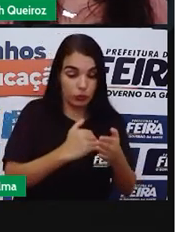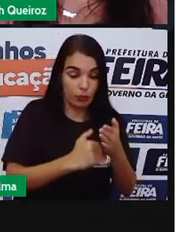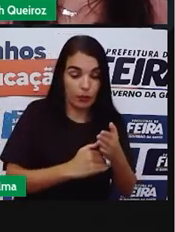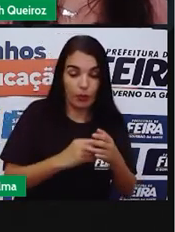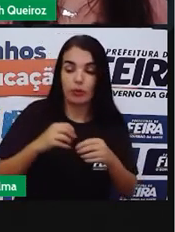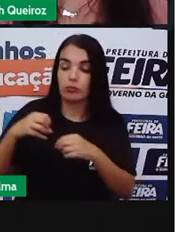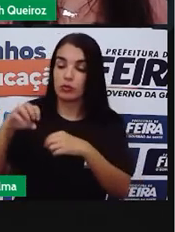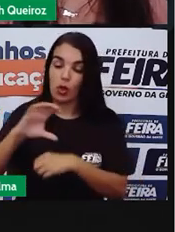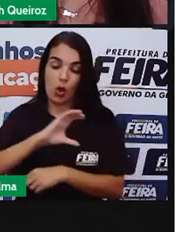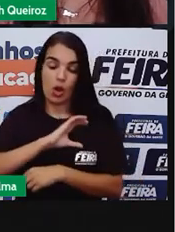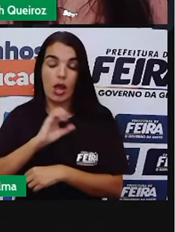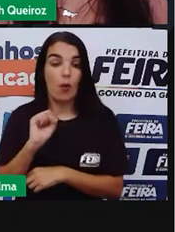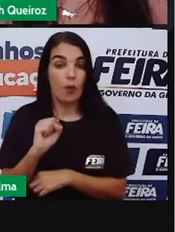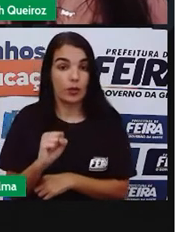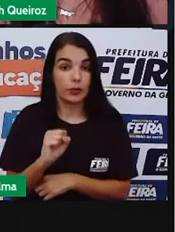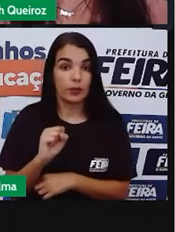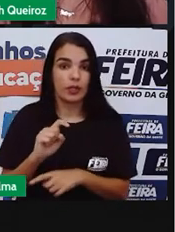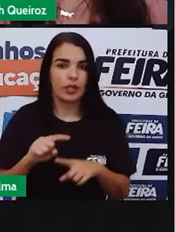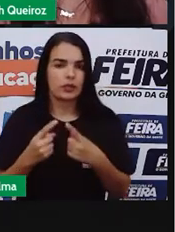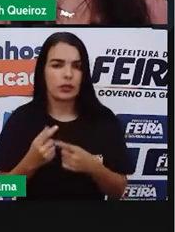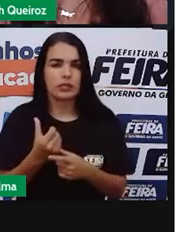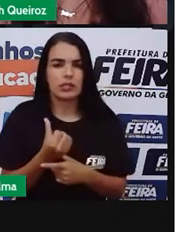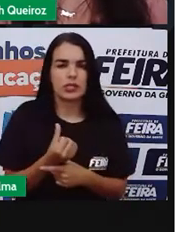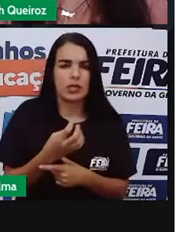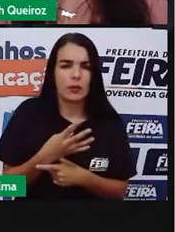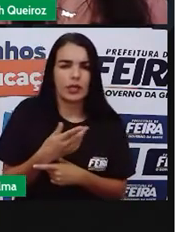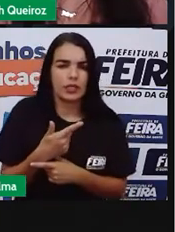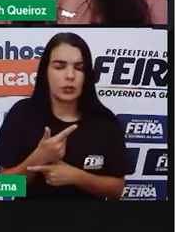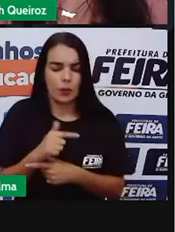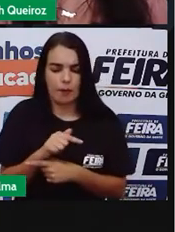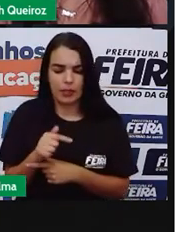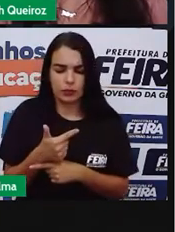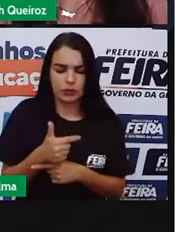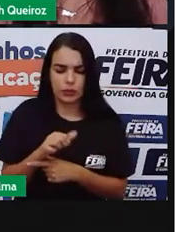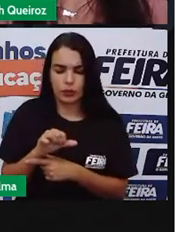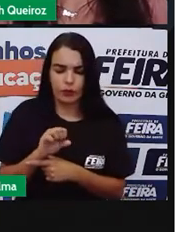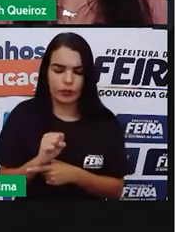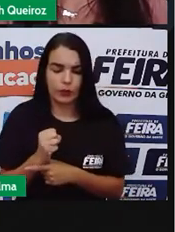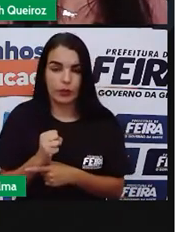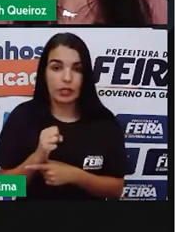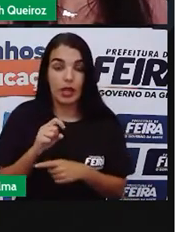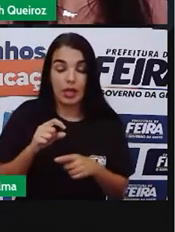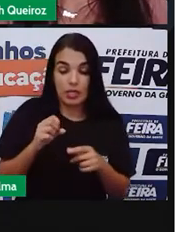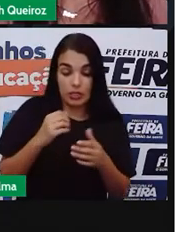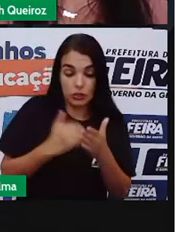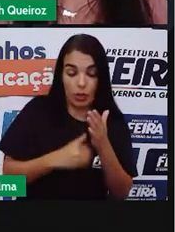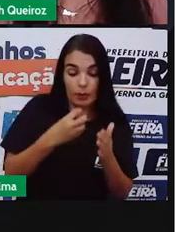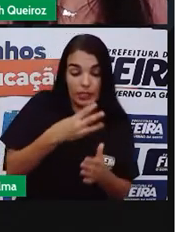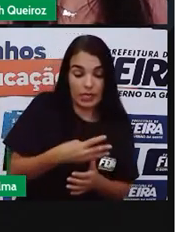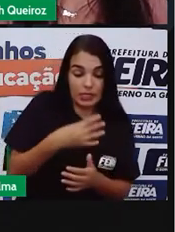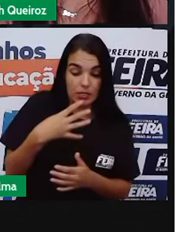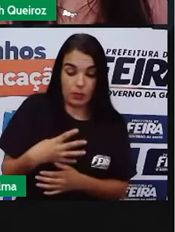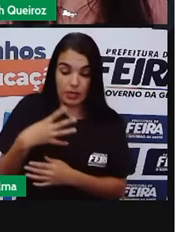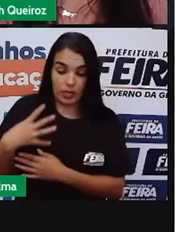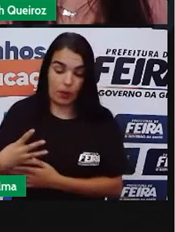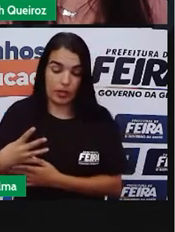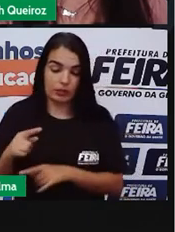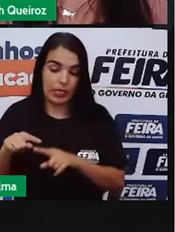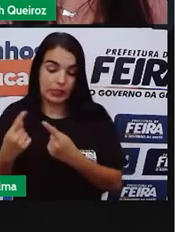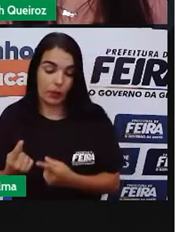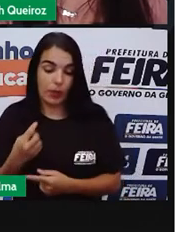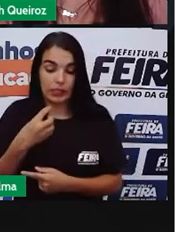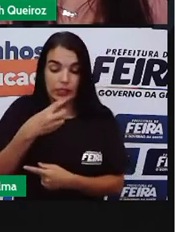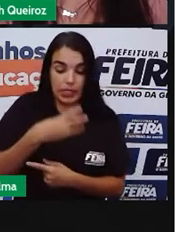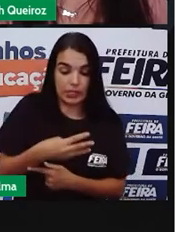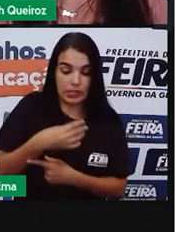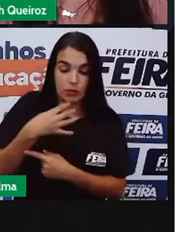colegas. 642 menos 298 vai dar 344. Ele pegou este